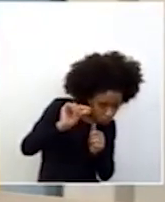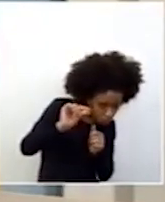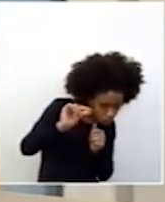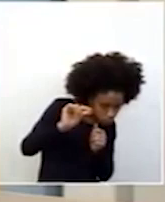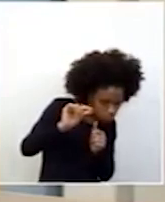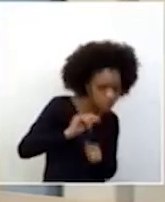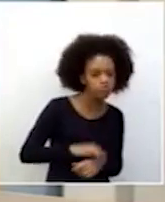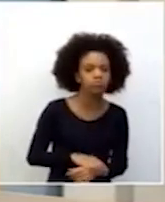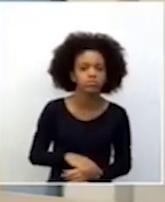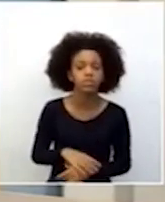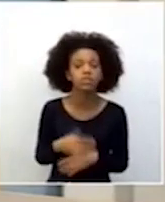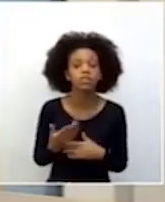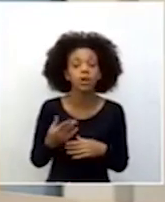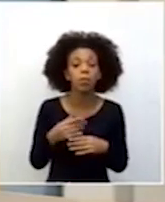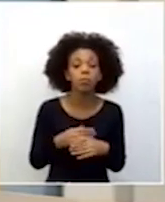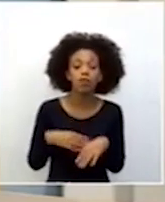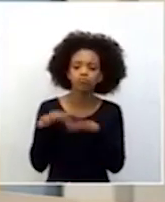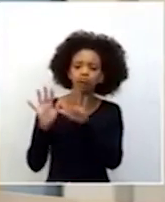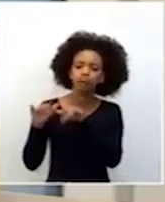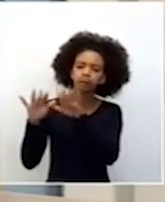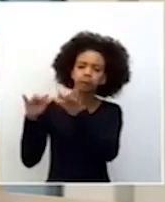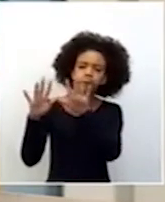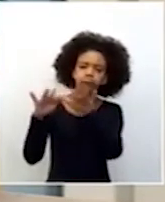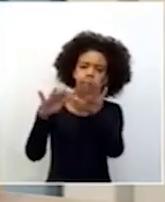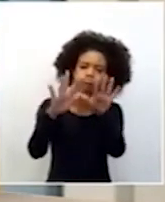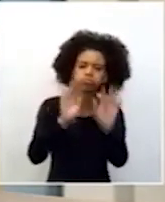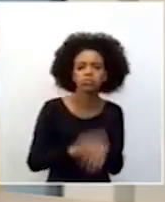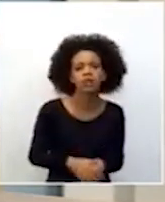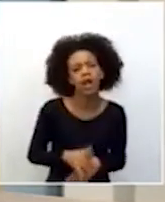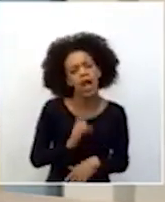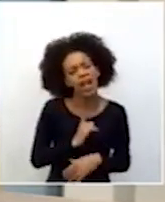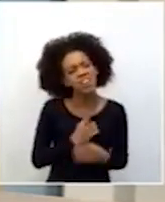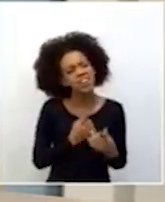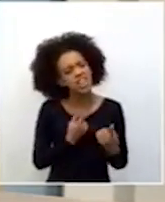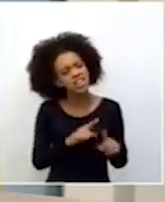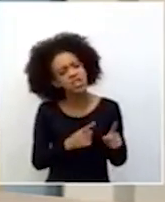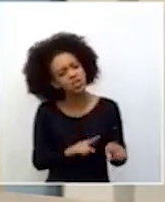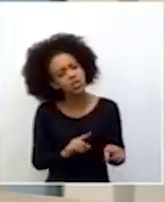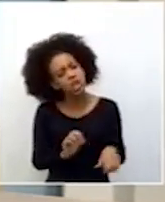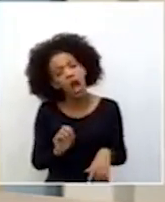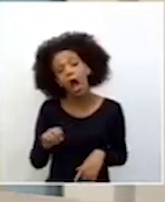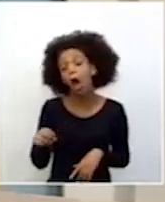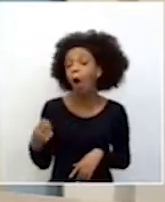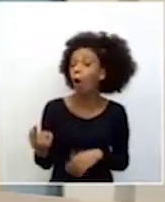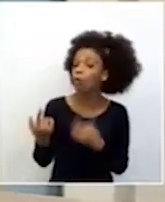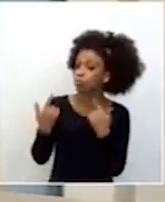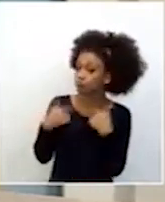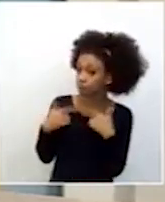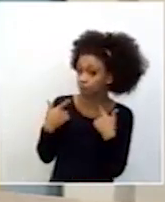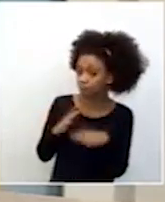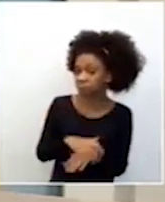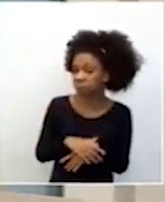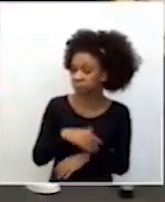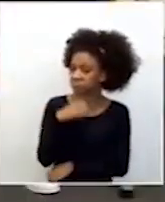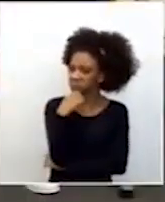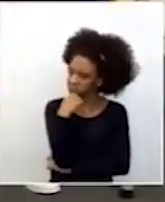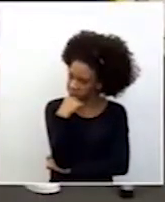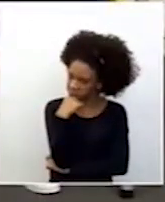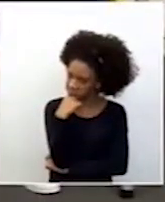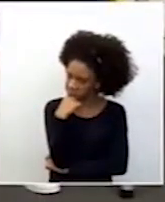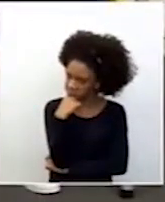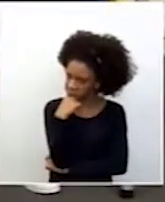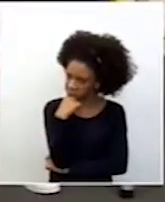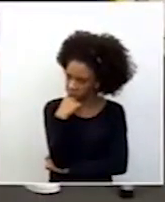frente voando. A gente tem humor ou tem ironia nesta charge? Alguém já